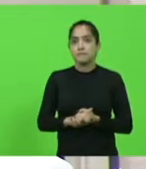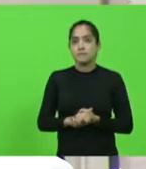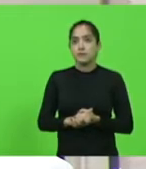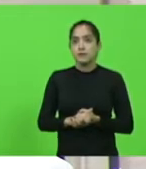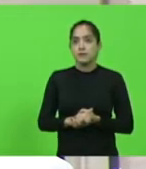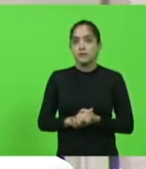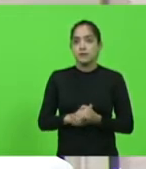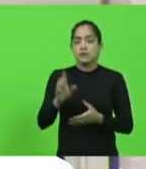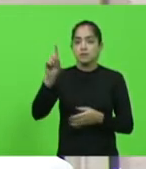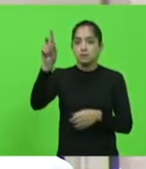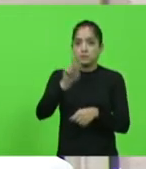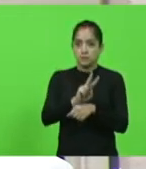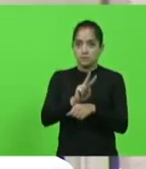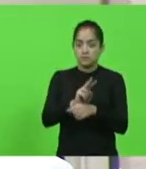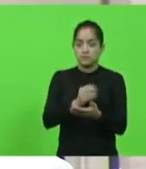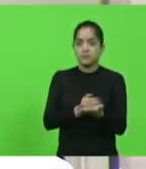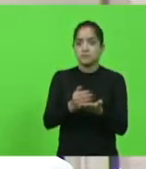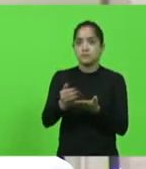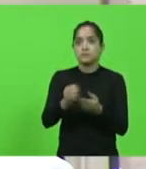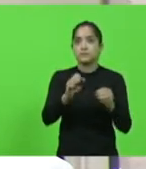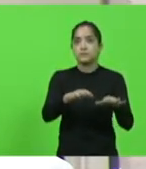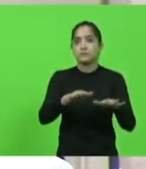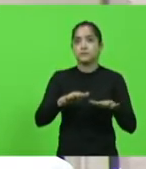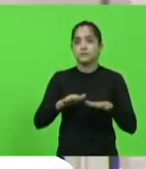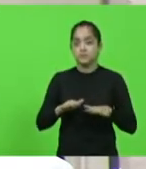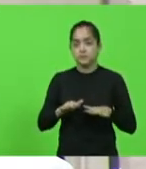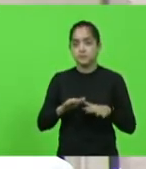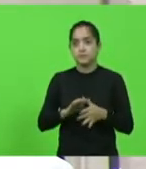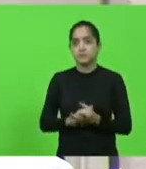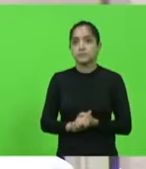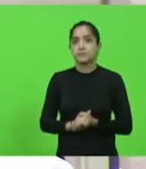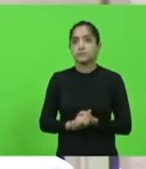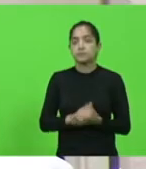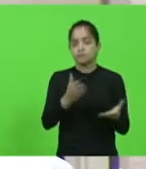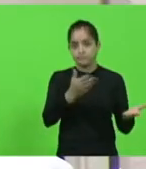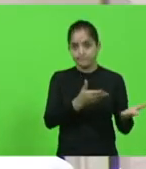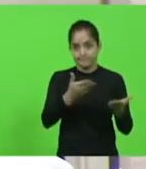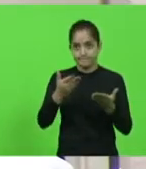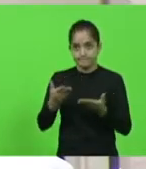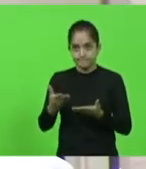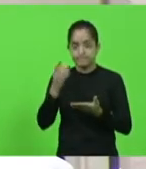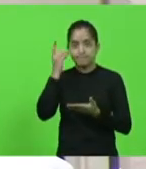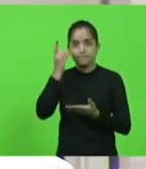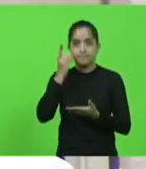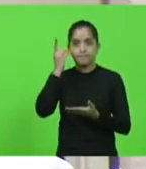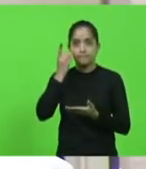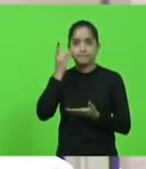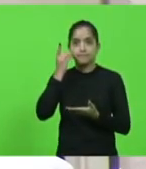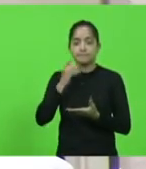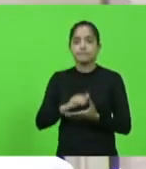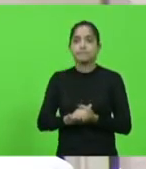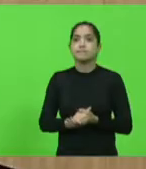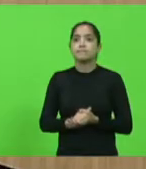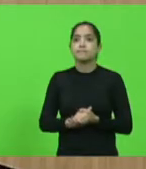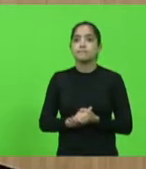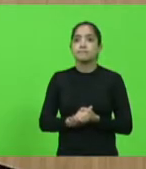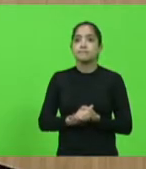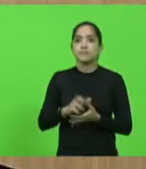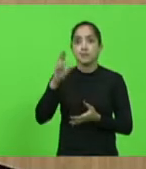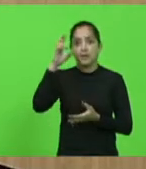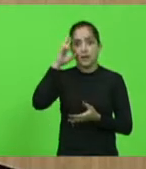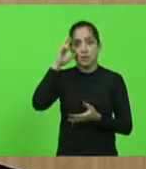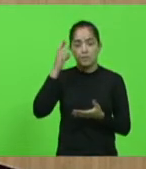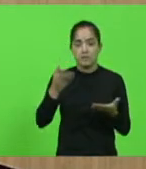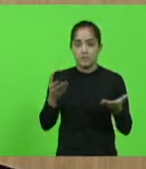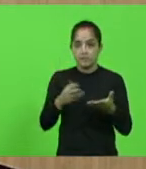sobre a proteção de Deus, declaro aberta a presente sessão. Eu convido nosso deputado Alba